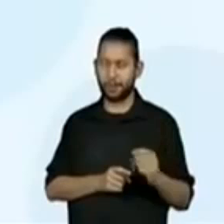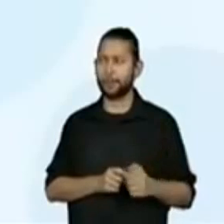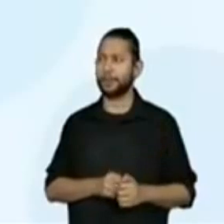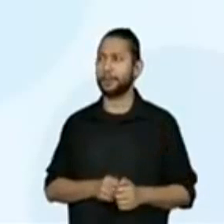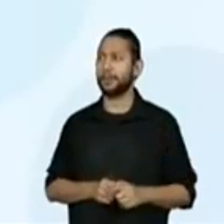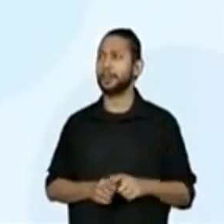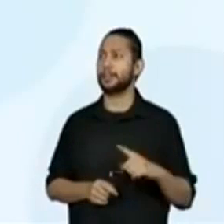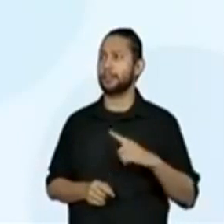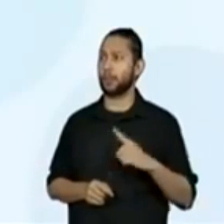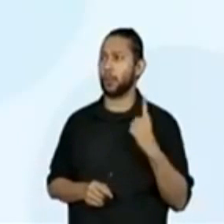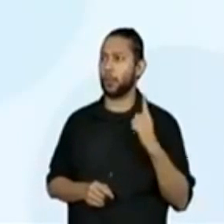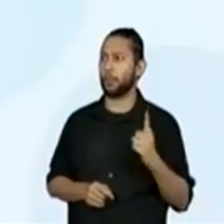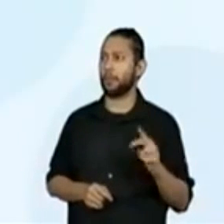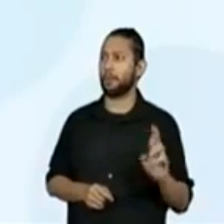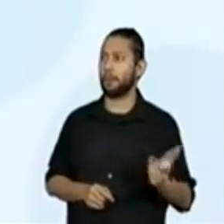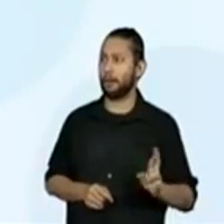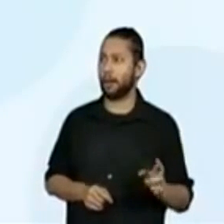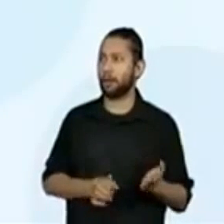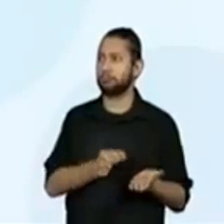uma moeda